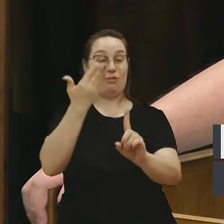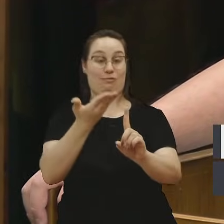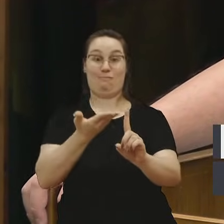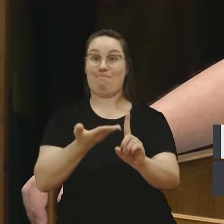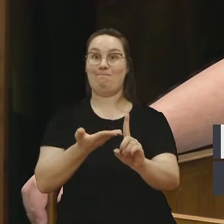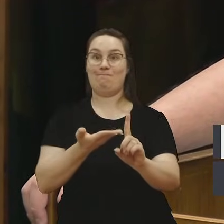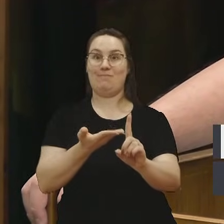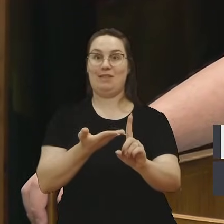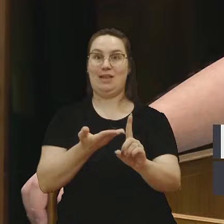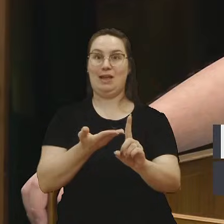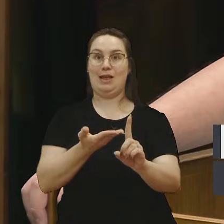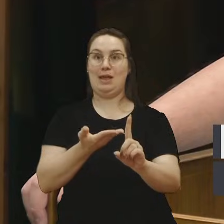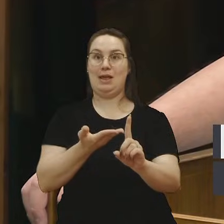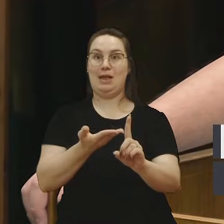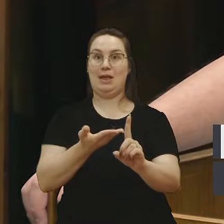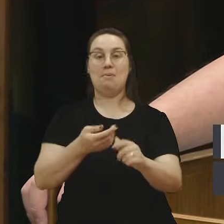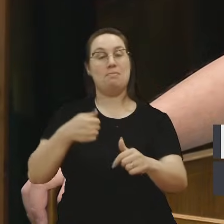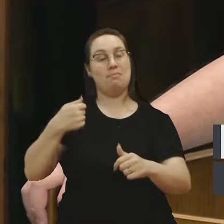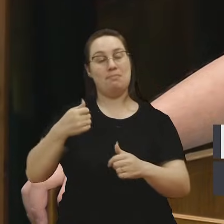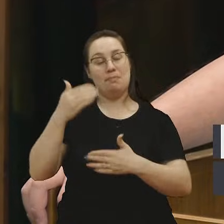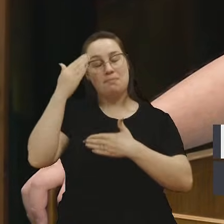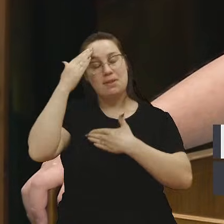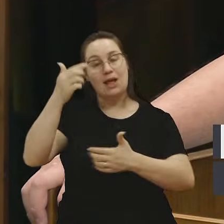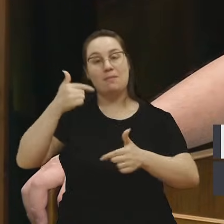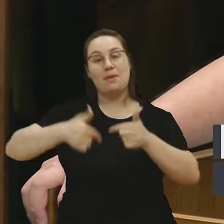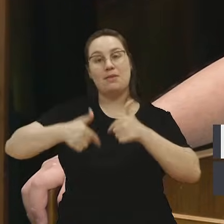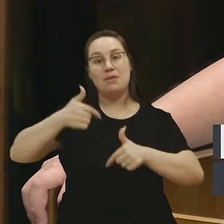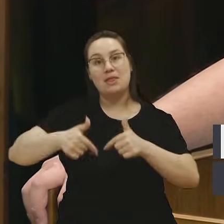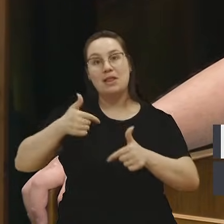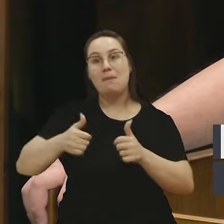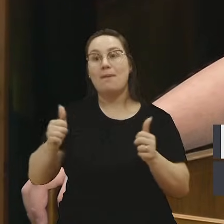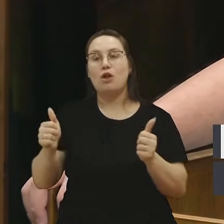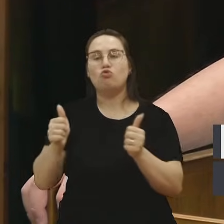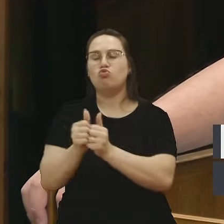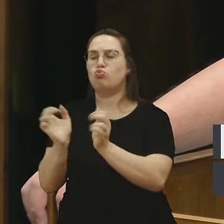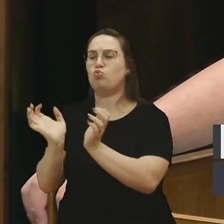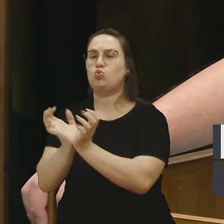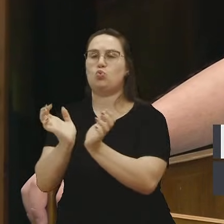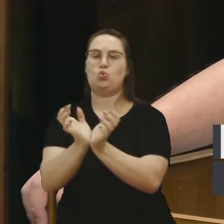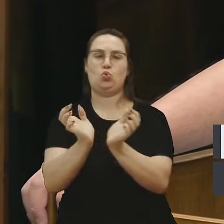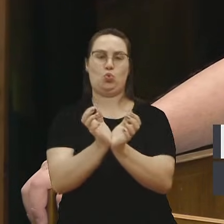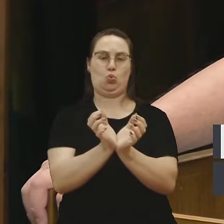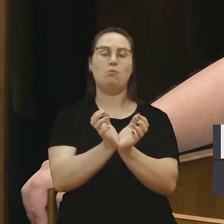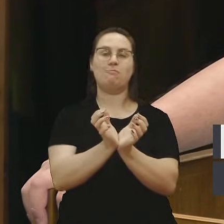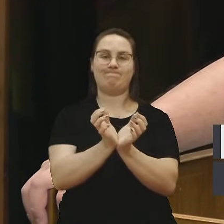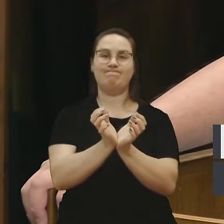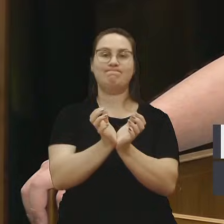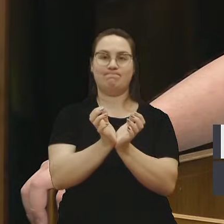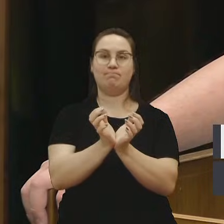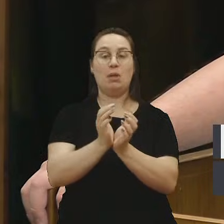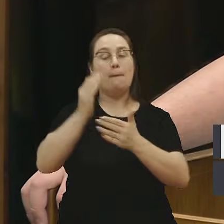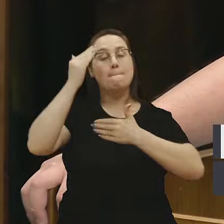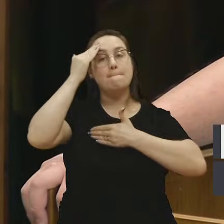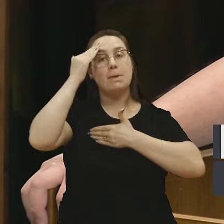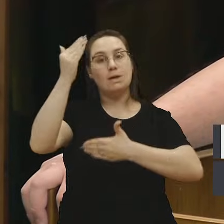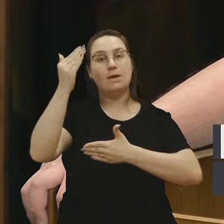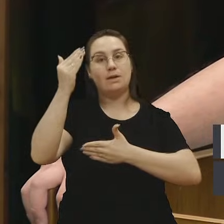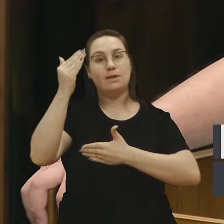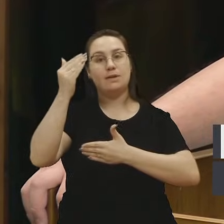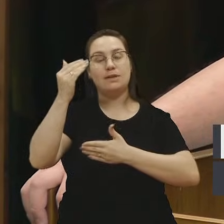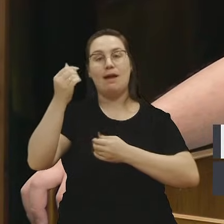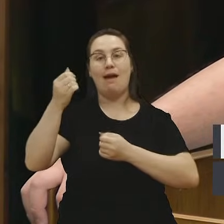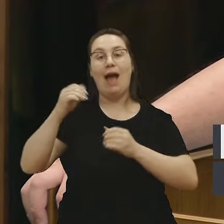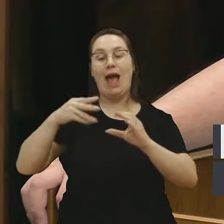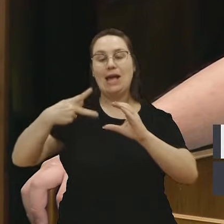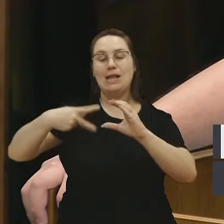isso se deve muito ao trabalho integral e ao trabalho coletivo de cada pessoa que está aqui. Então, nosso muito obrigado, e as portas desta